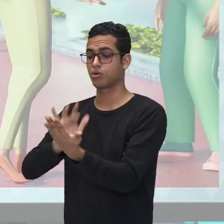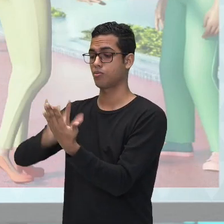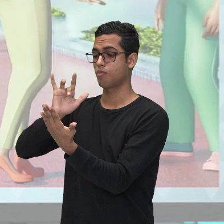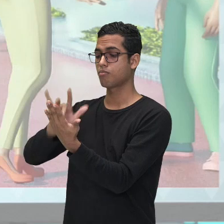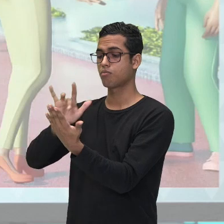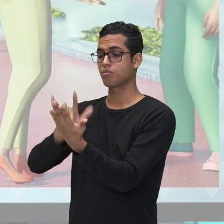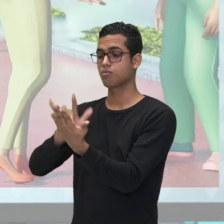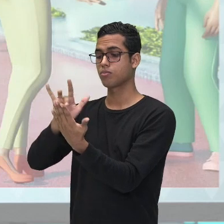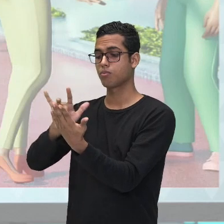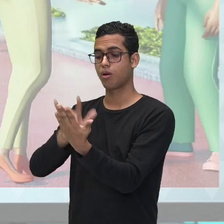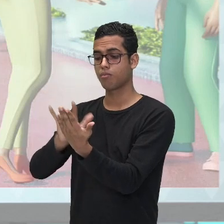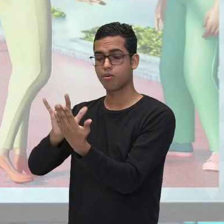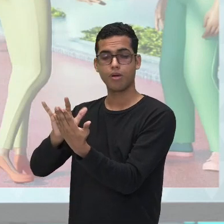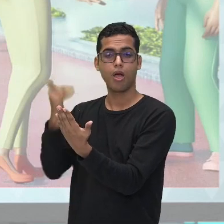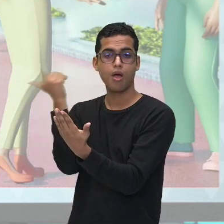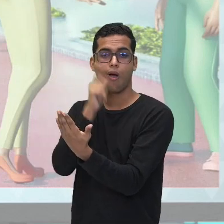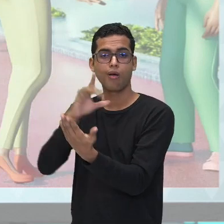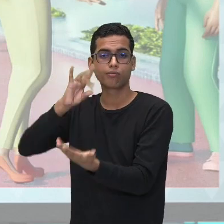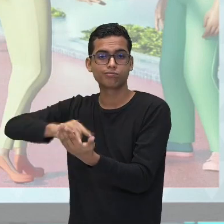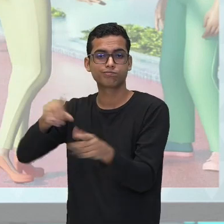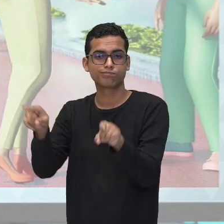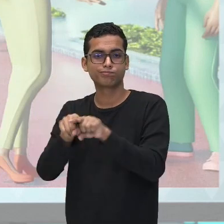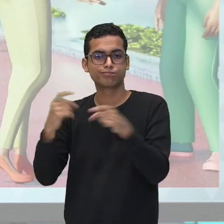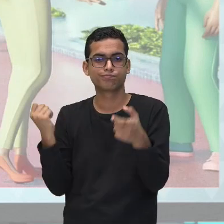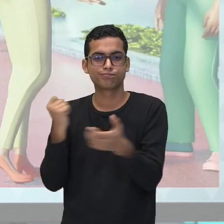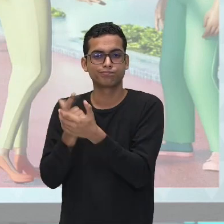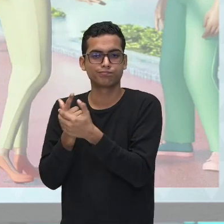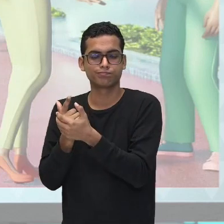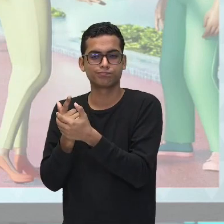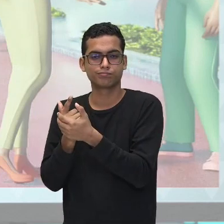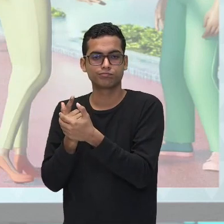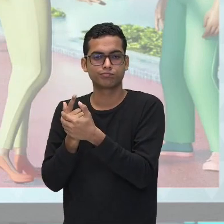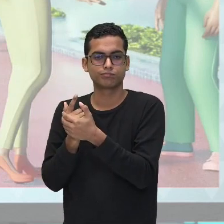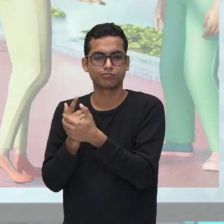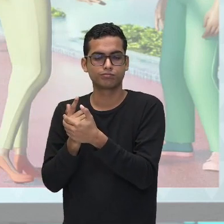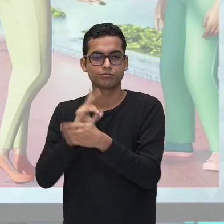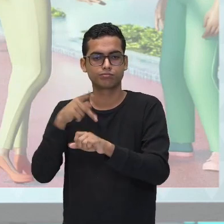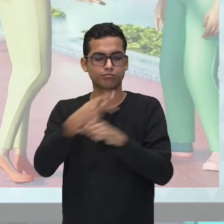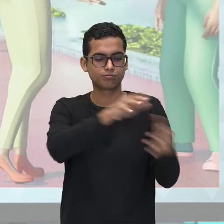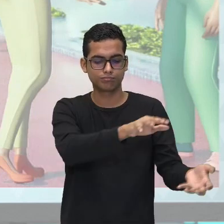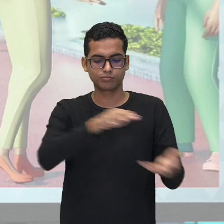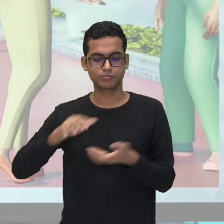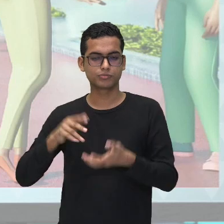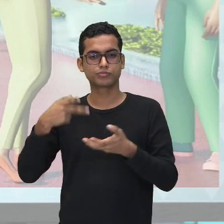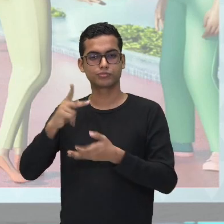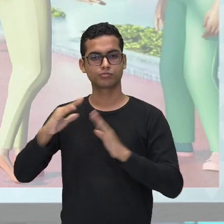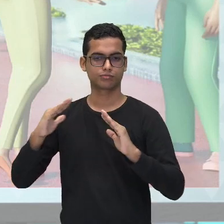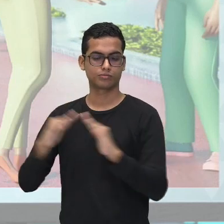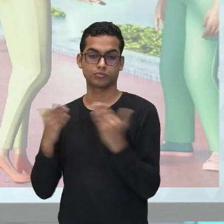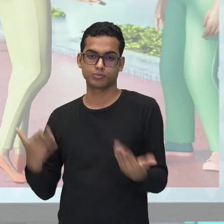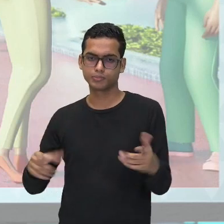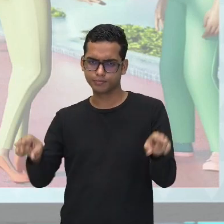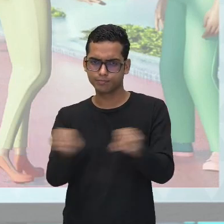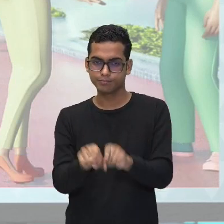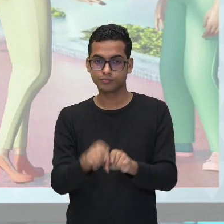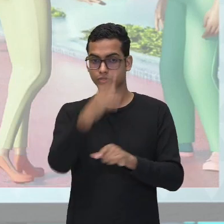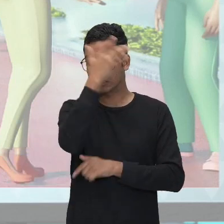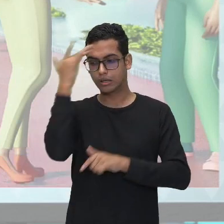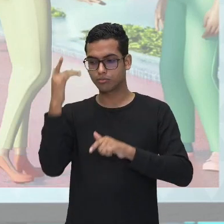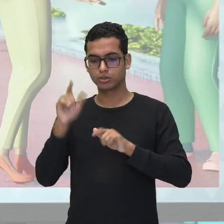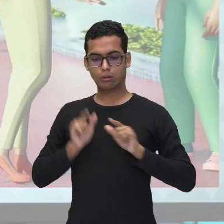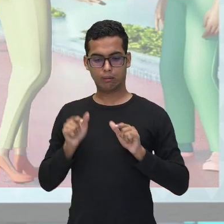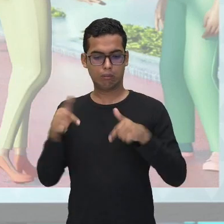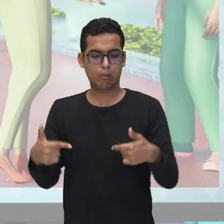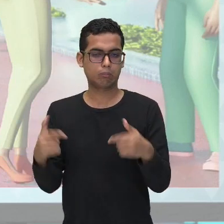faz com que a gente, né, acabe se tornando pessoas mais inativas, né, e ocasiona